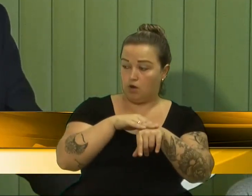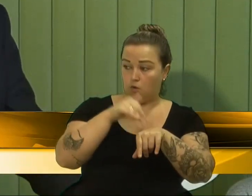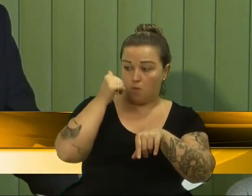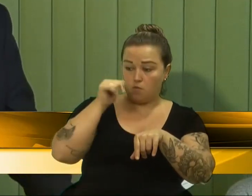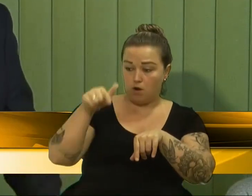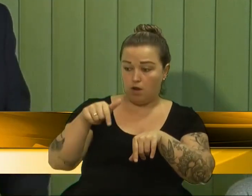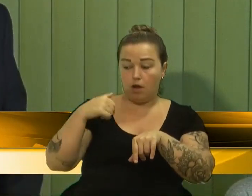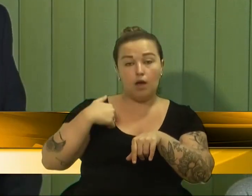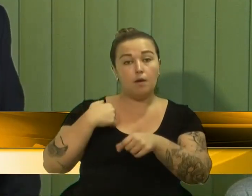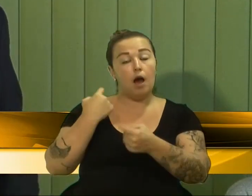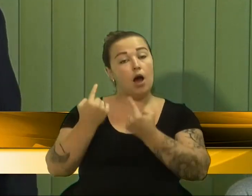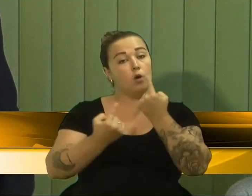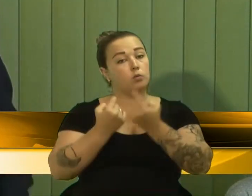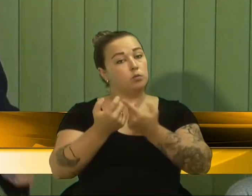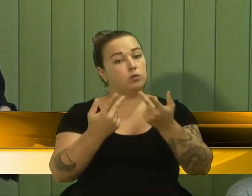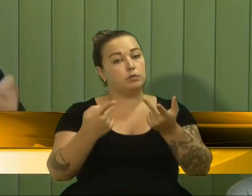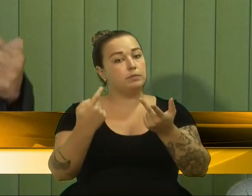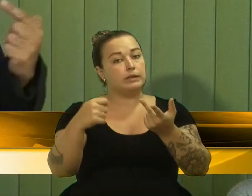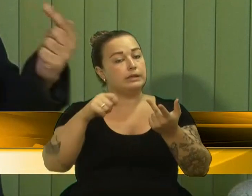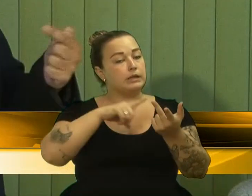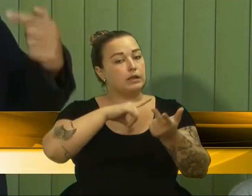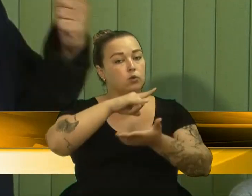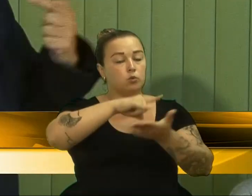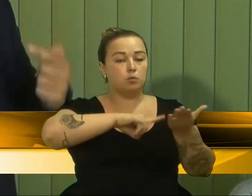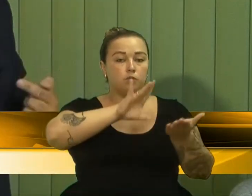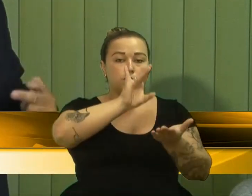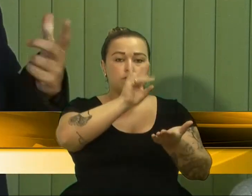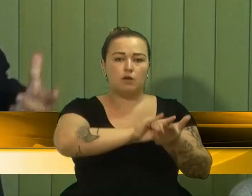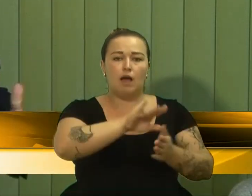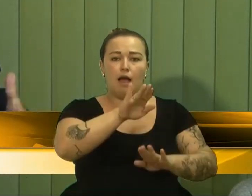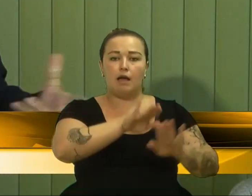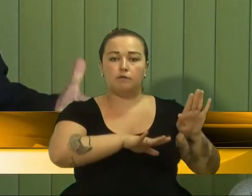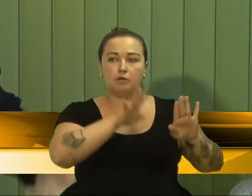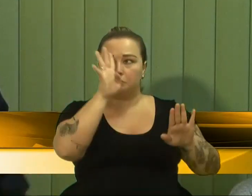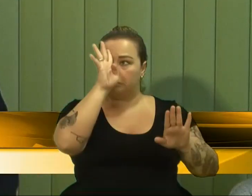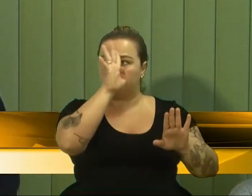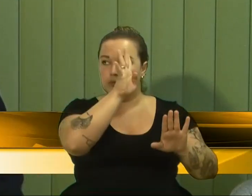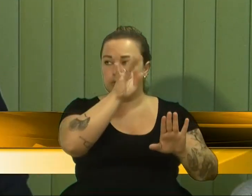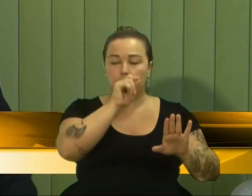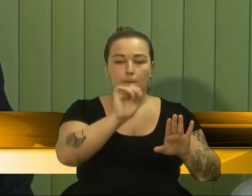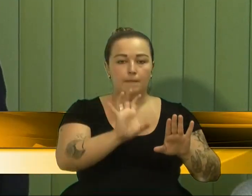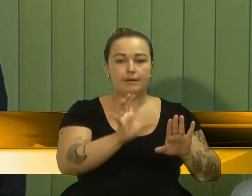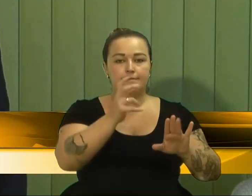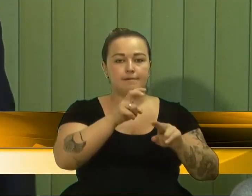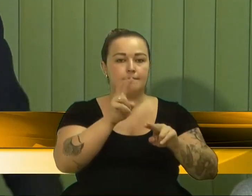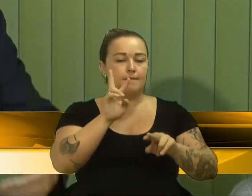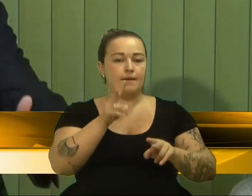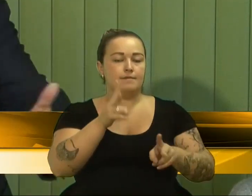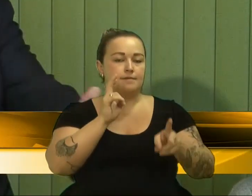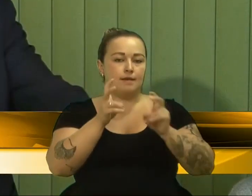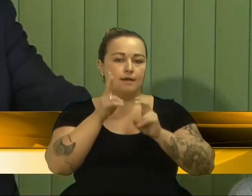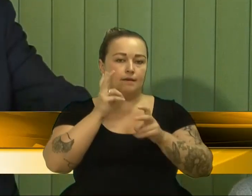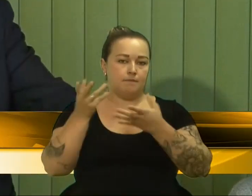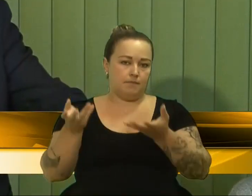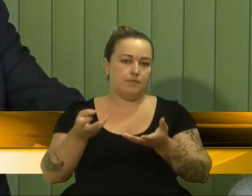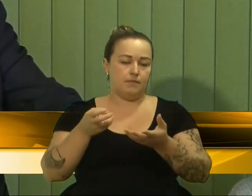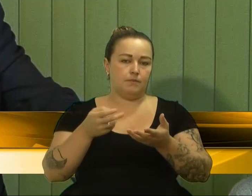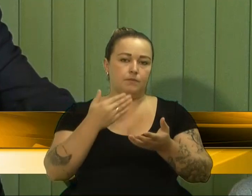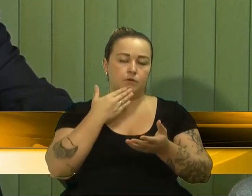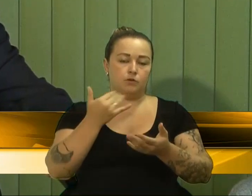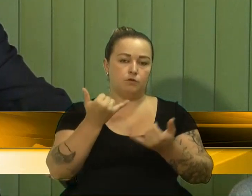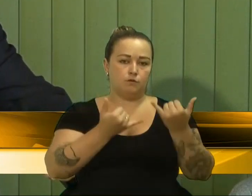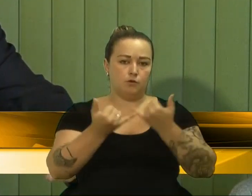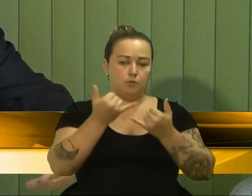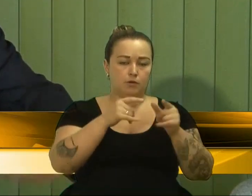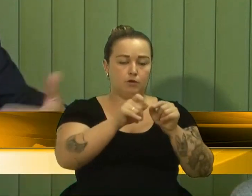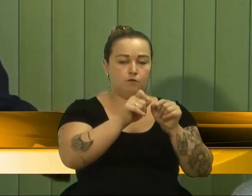precisa de documentos oficiais, que às vezes passam até desapercebidos para quem é ordenador de despesa. Vídeo, um pedido de informações que eu fiz da